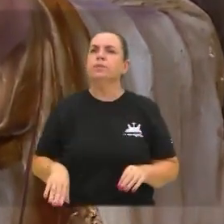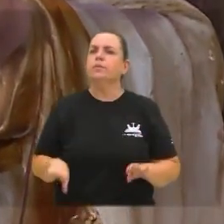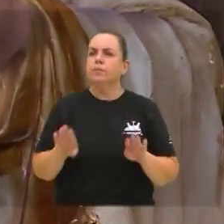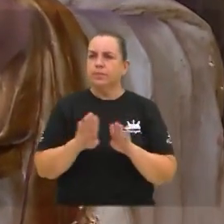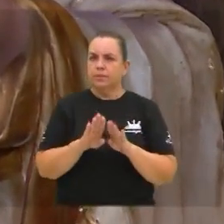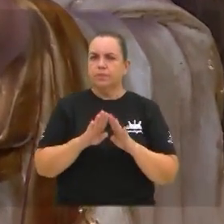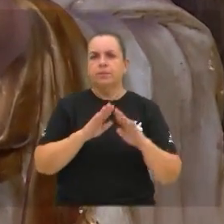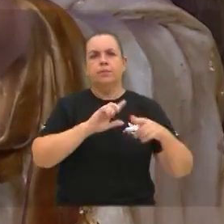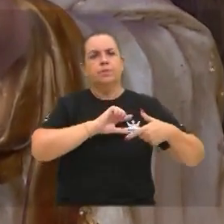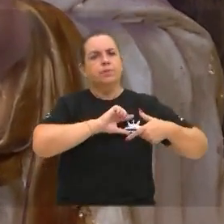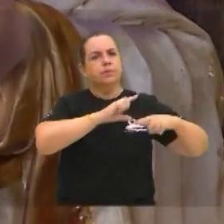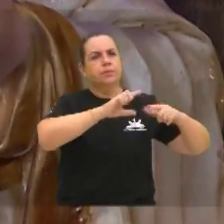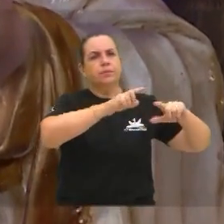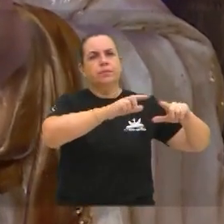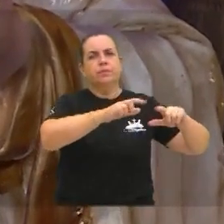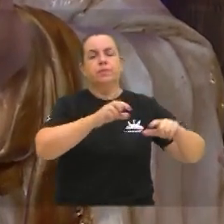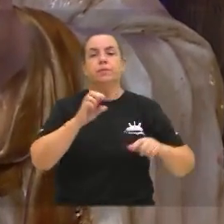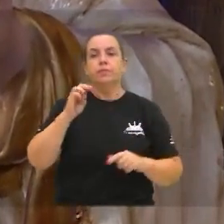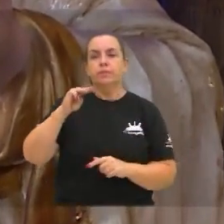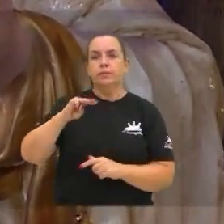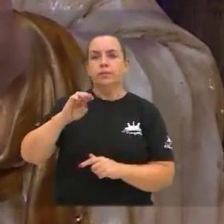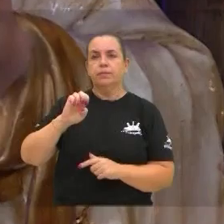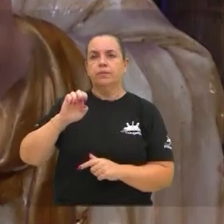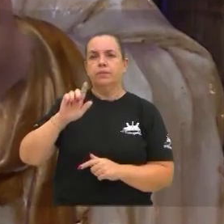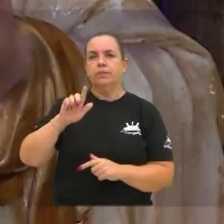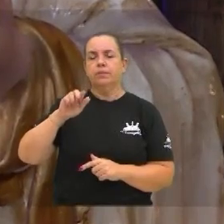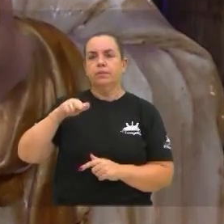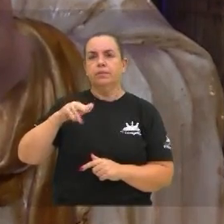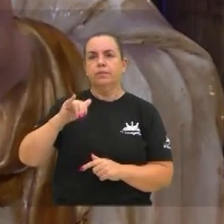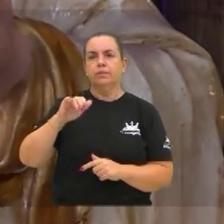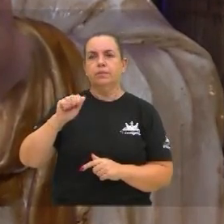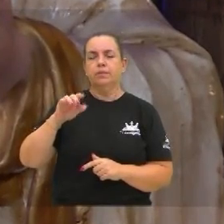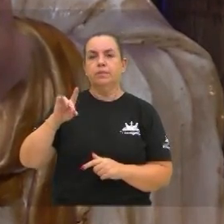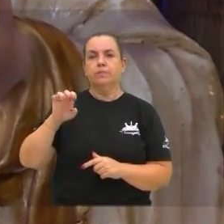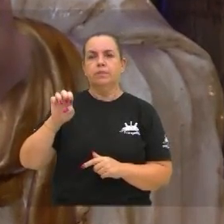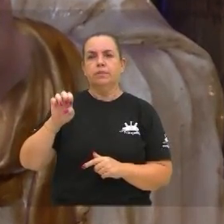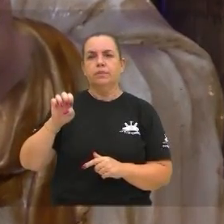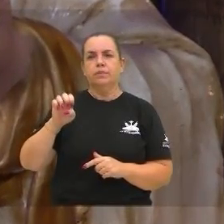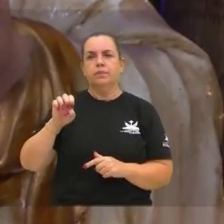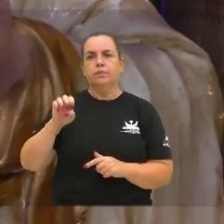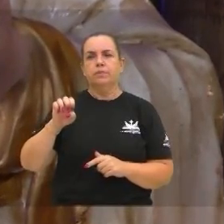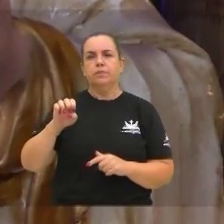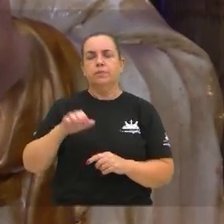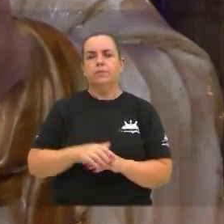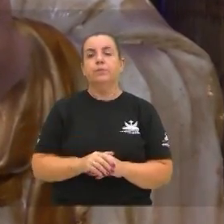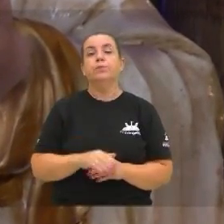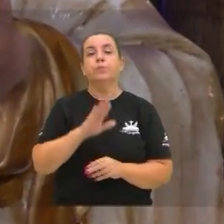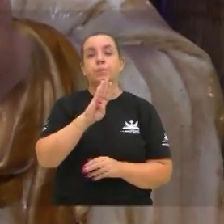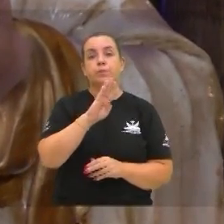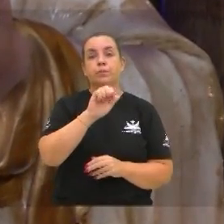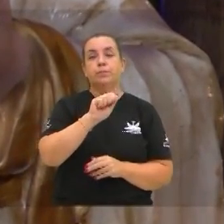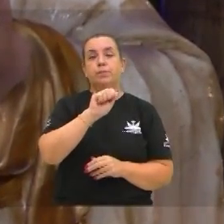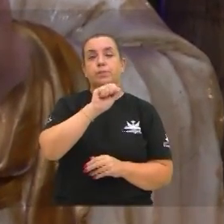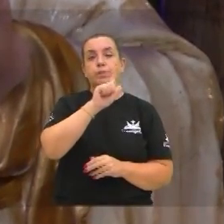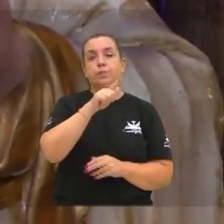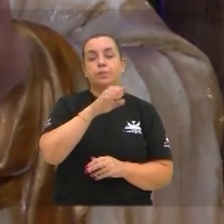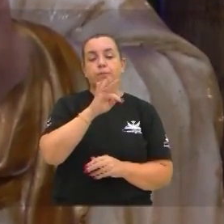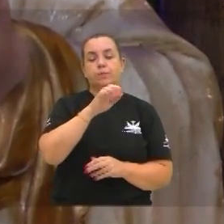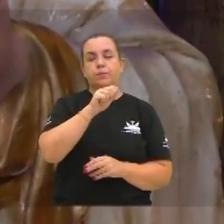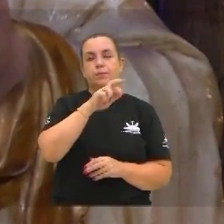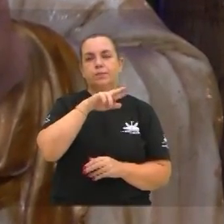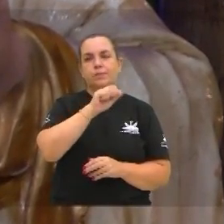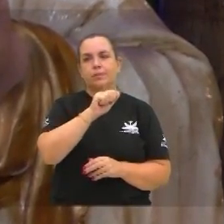a tradição, Melquíades, Gaspar, Melquior e Baltazar,